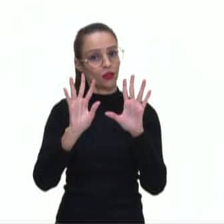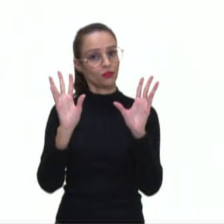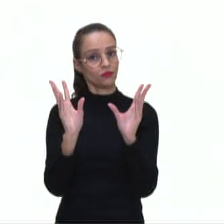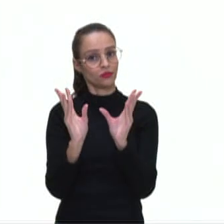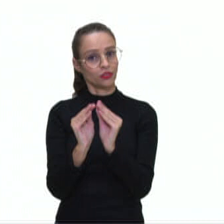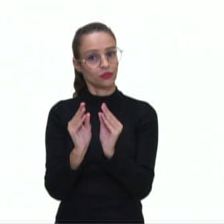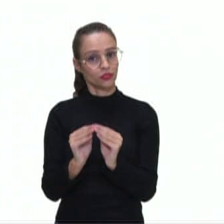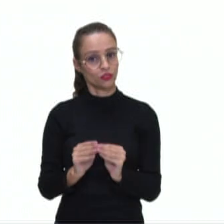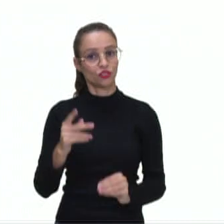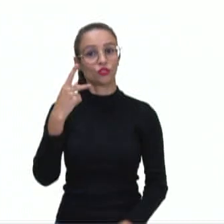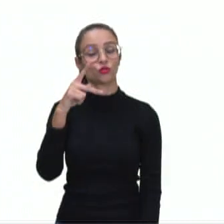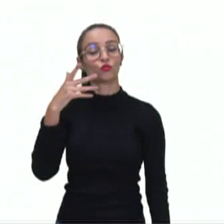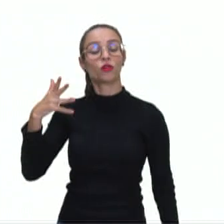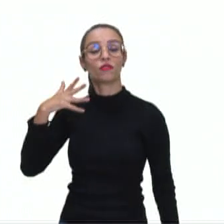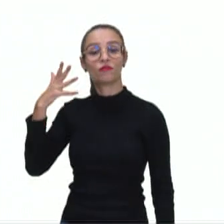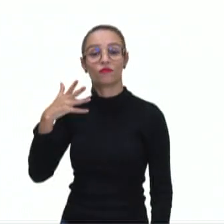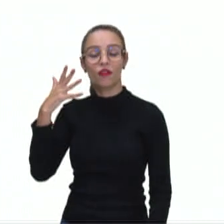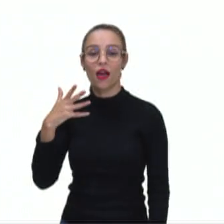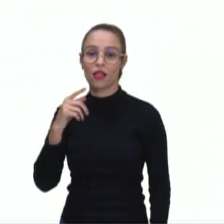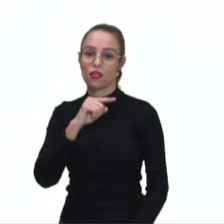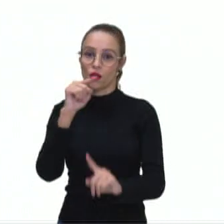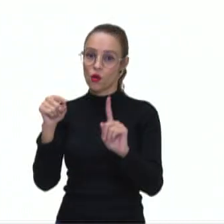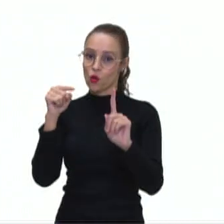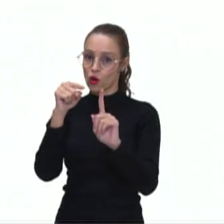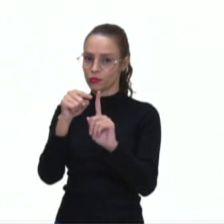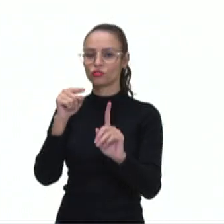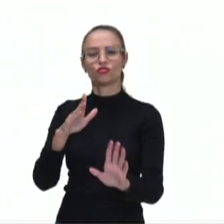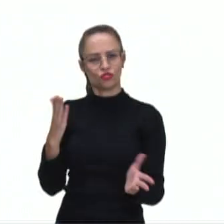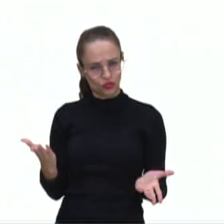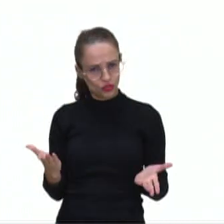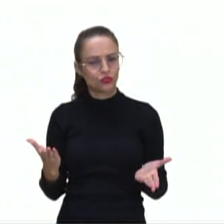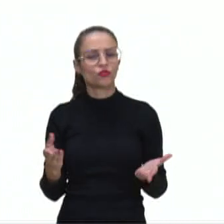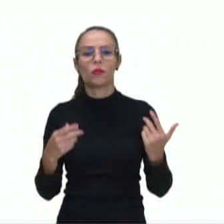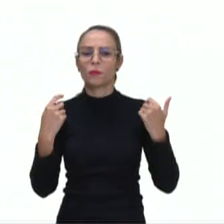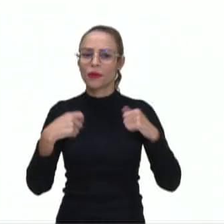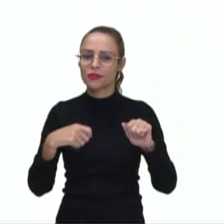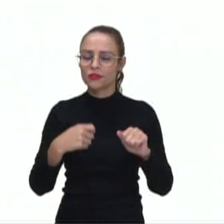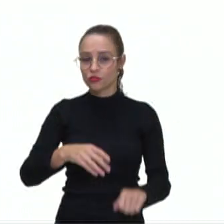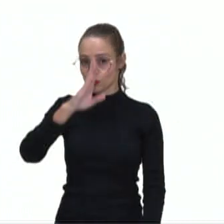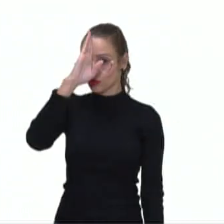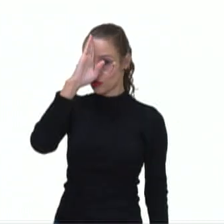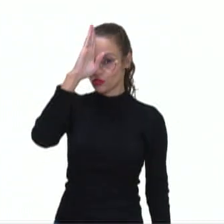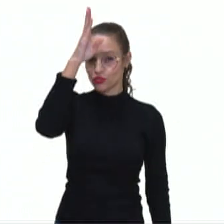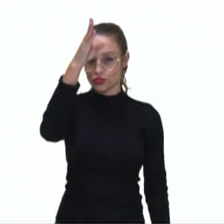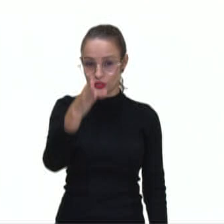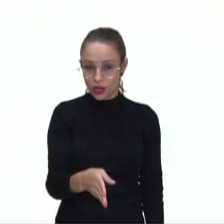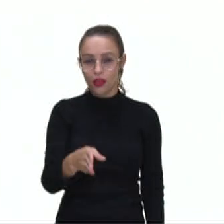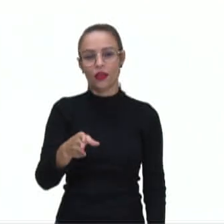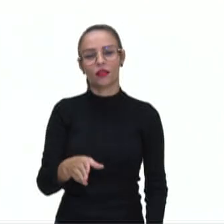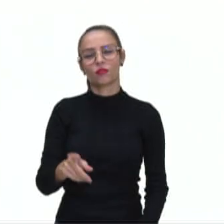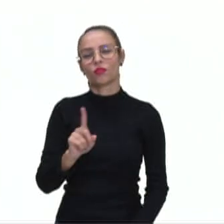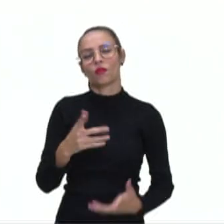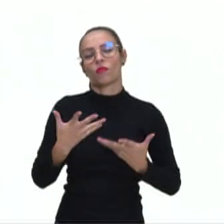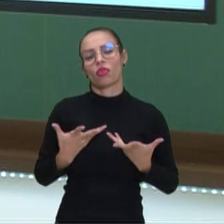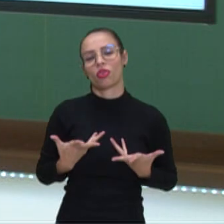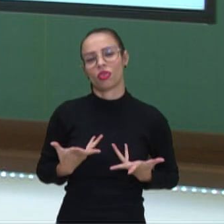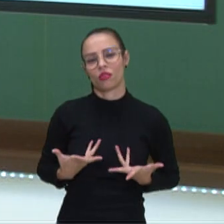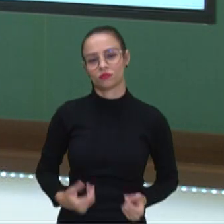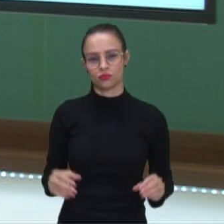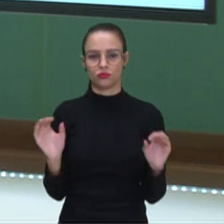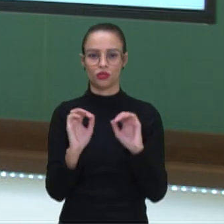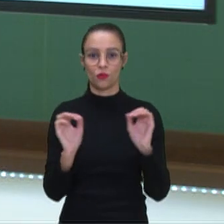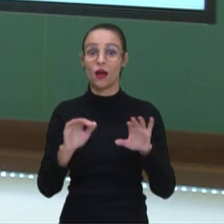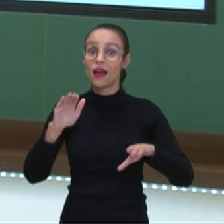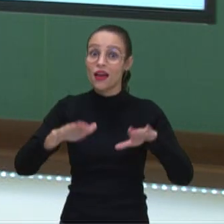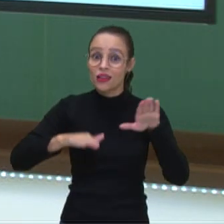vai dizer. Objetividade no discurso fará com que seja direto e não seja cansativo. Né?